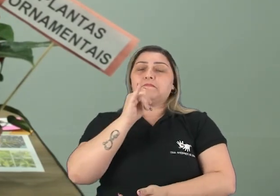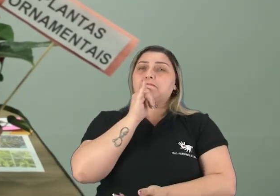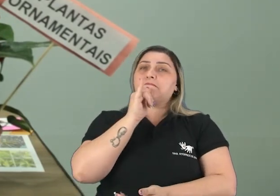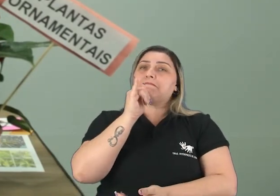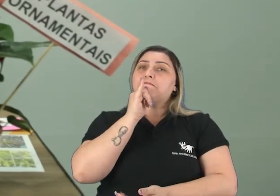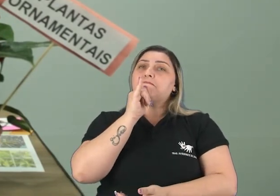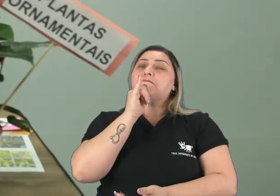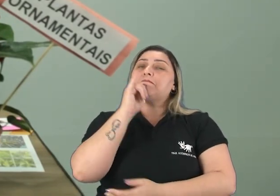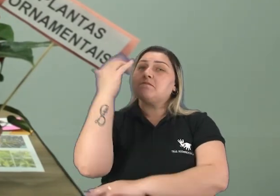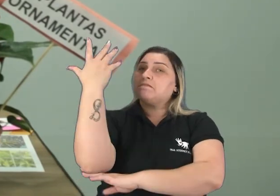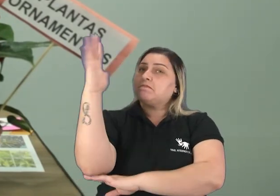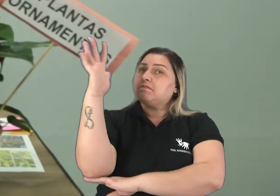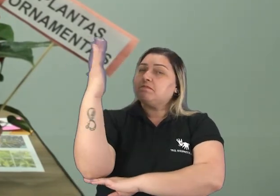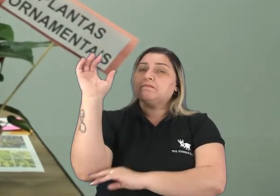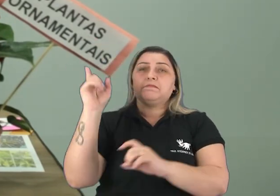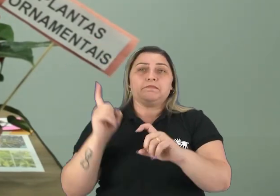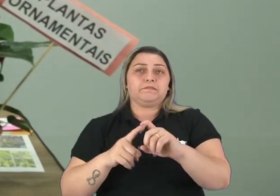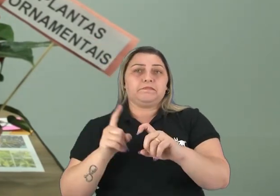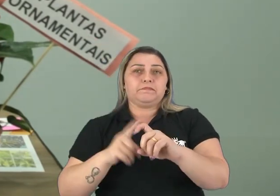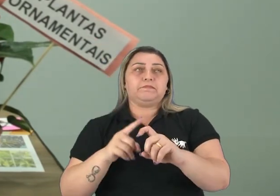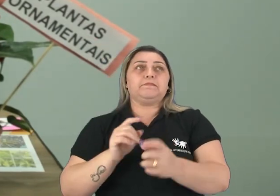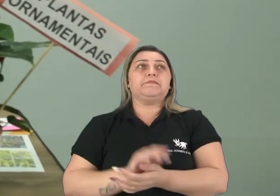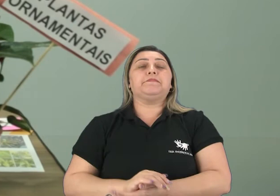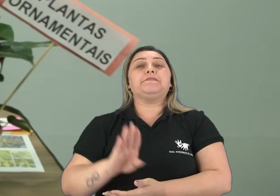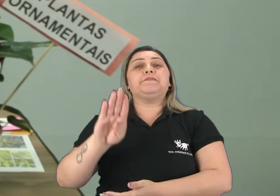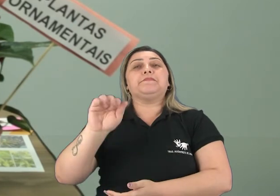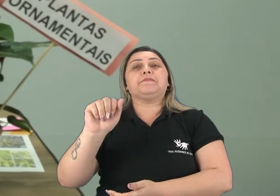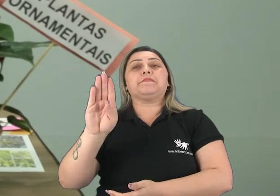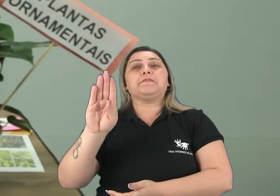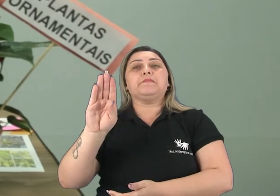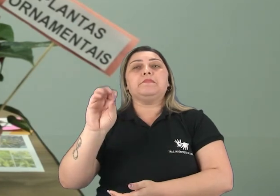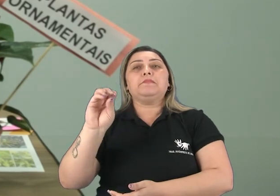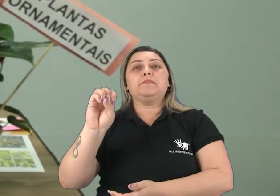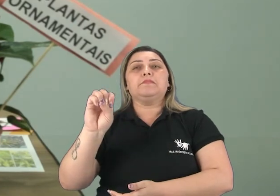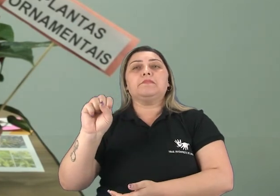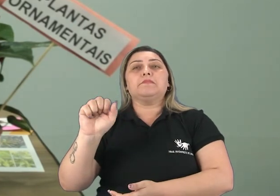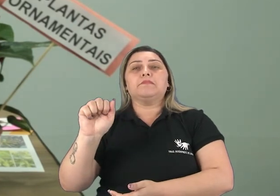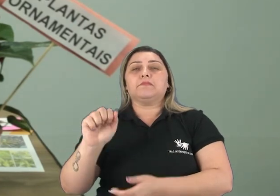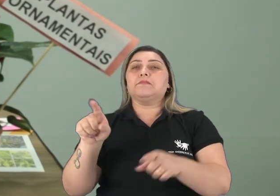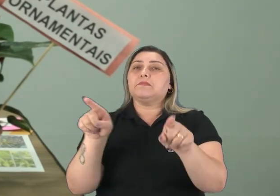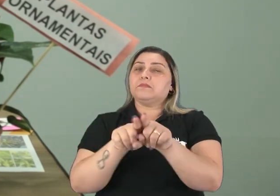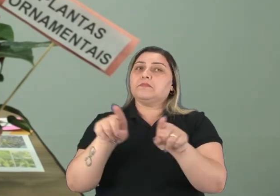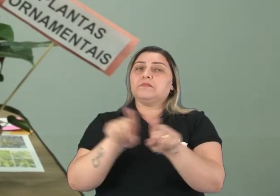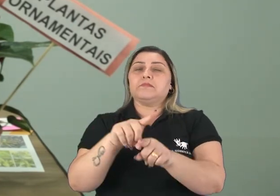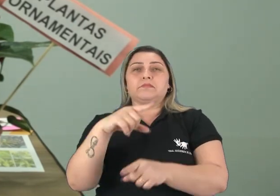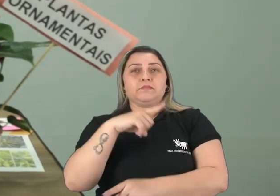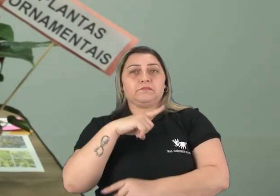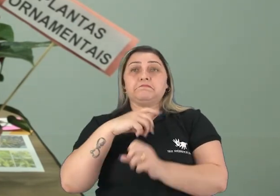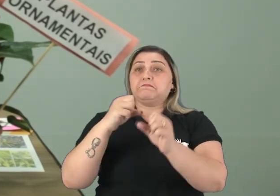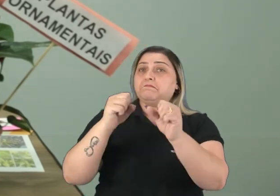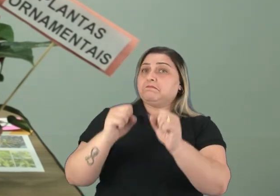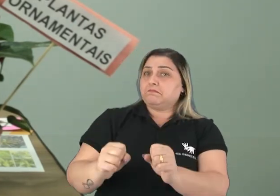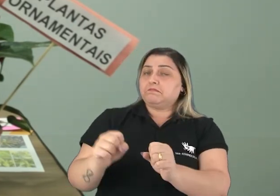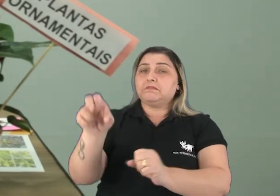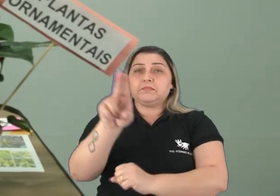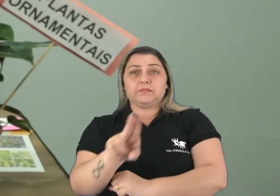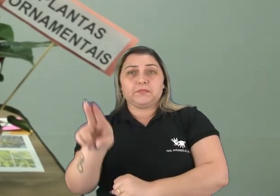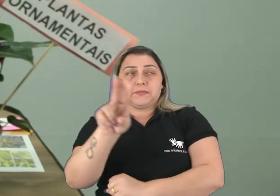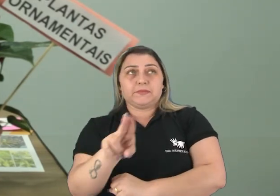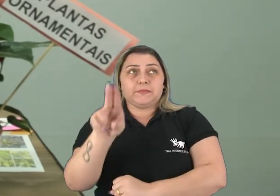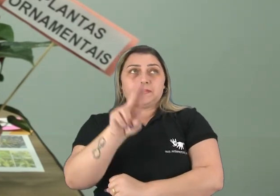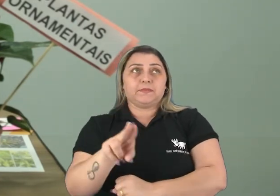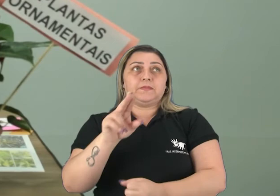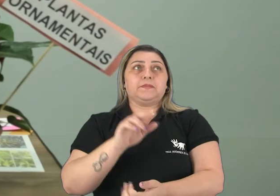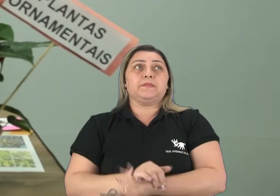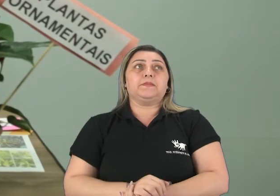uma planta medicinal. A babosa, ela também tem ela pode ser usada como uso